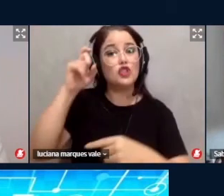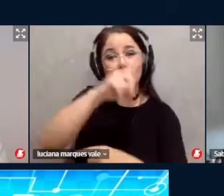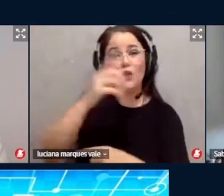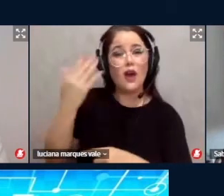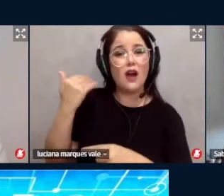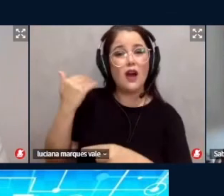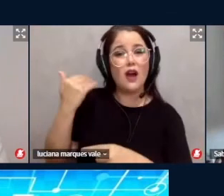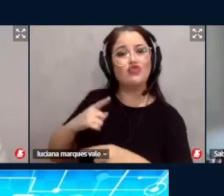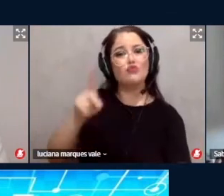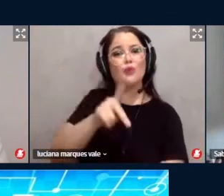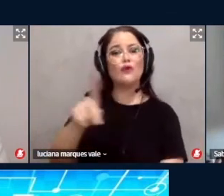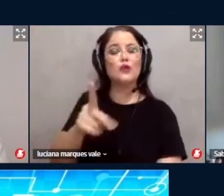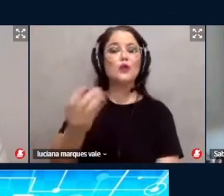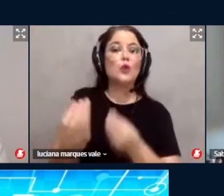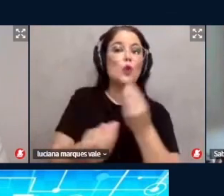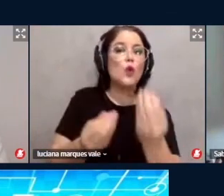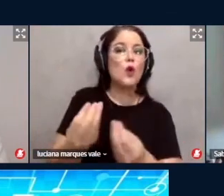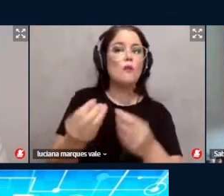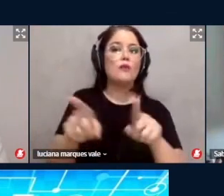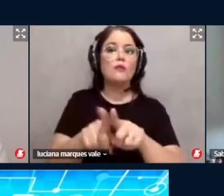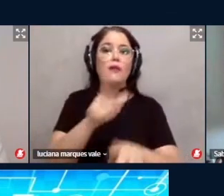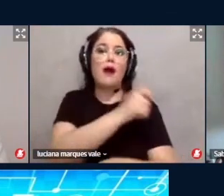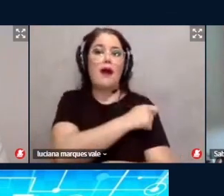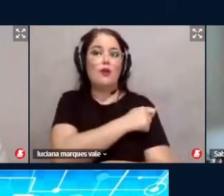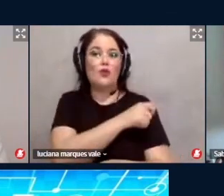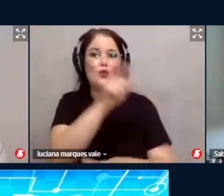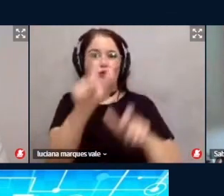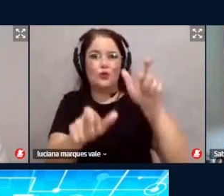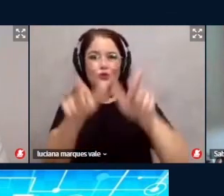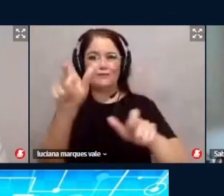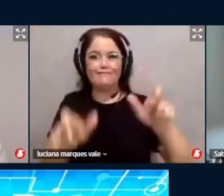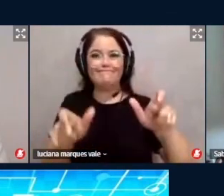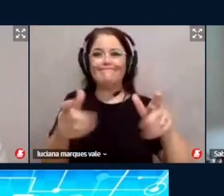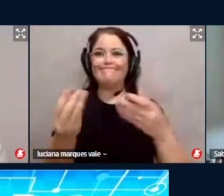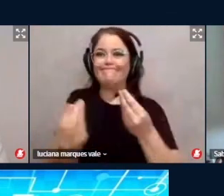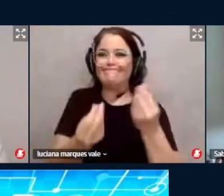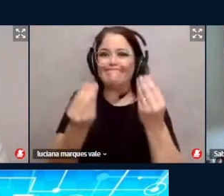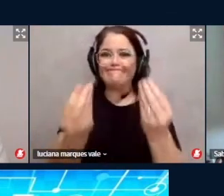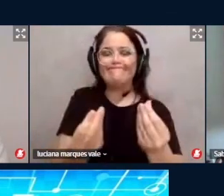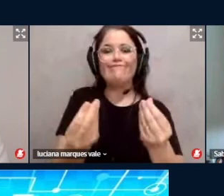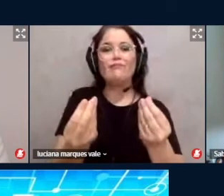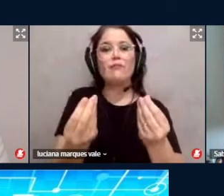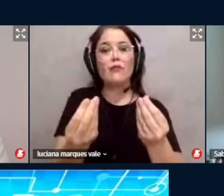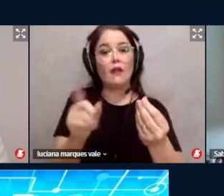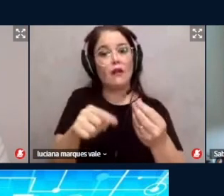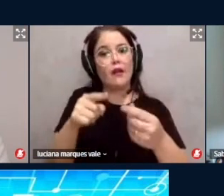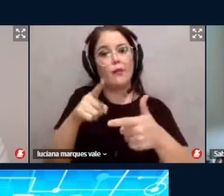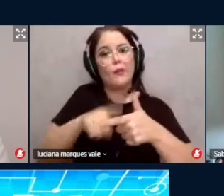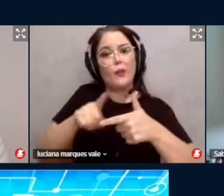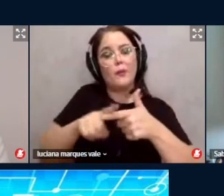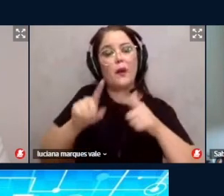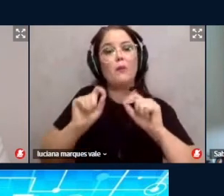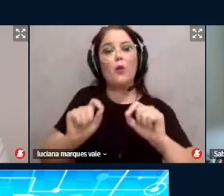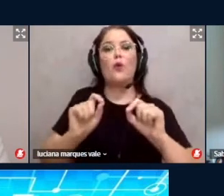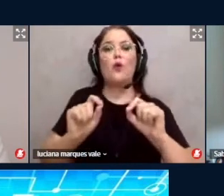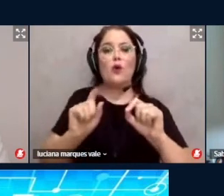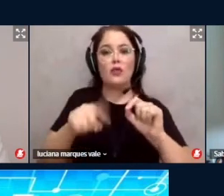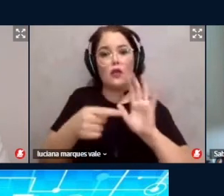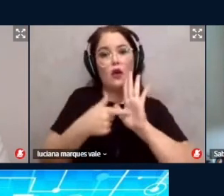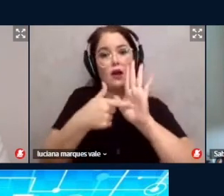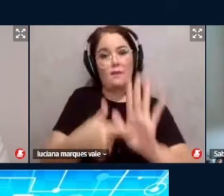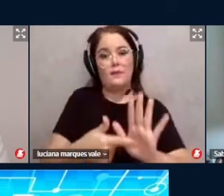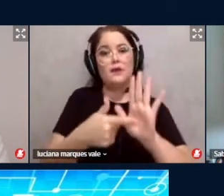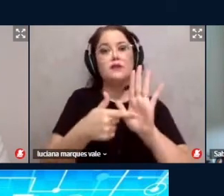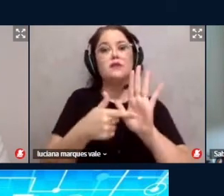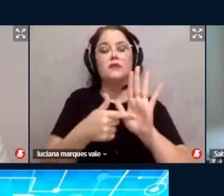como professor e que os alunos demonstravam com a insegurança na apresentação